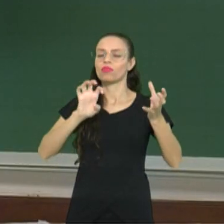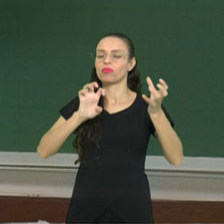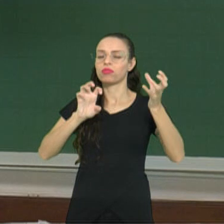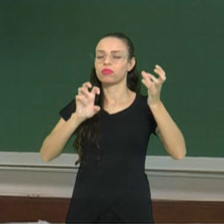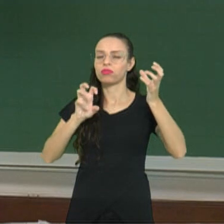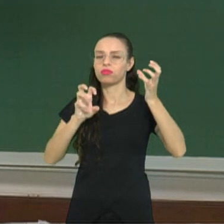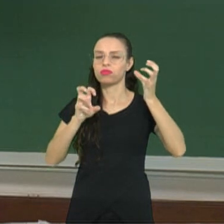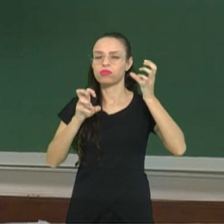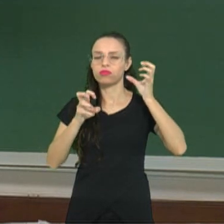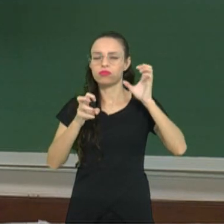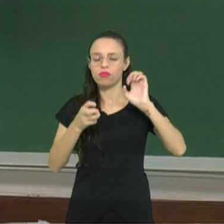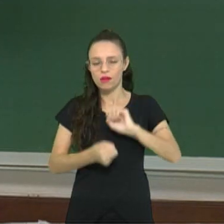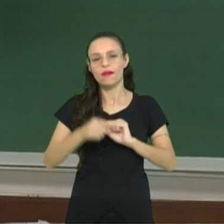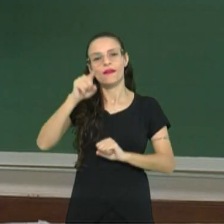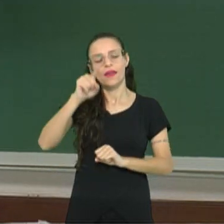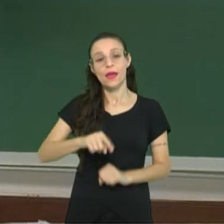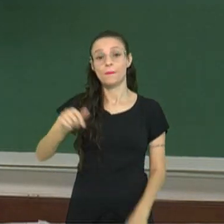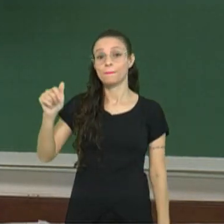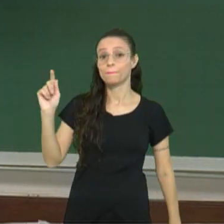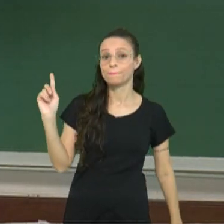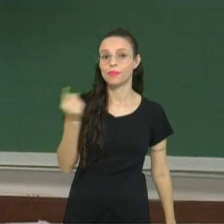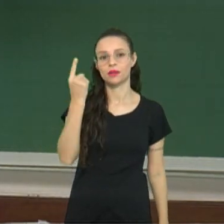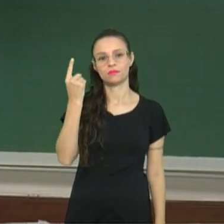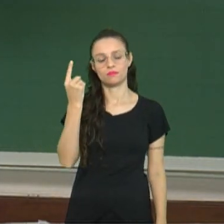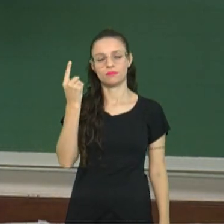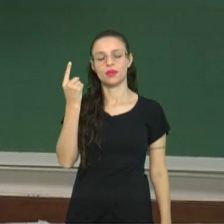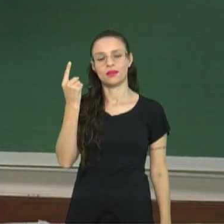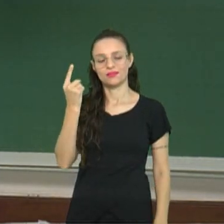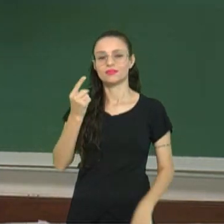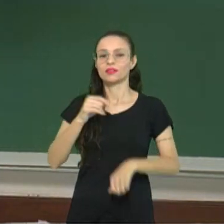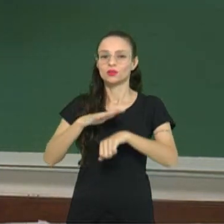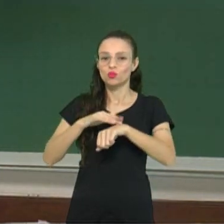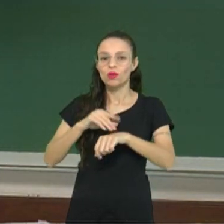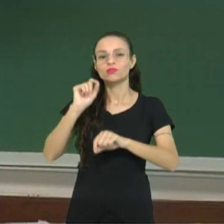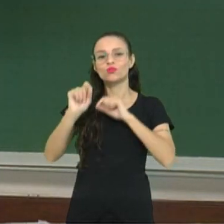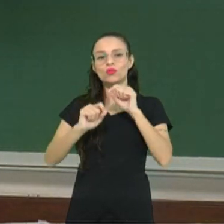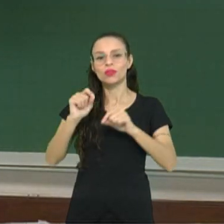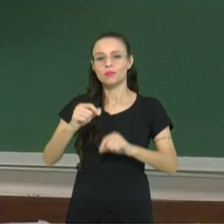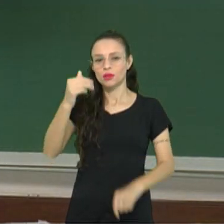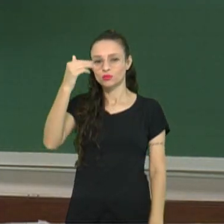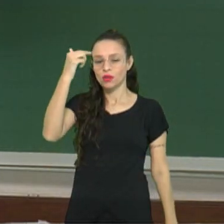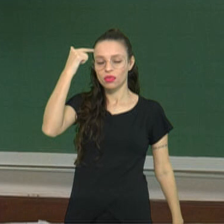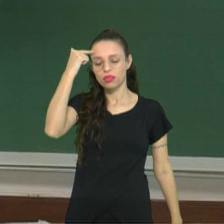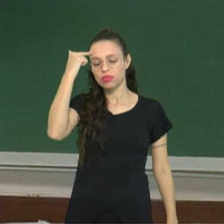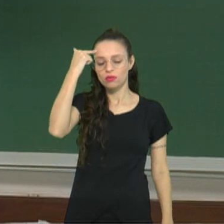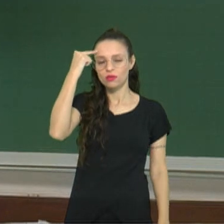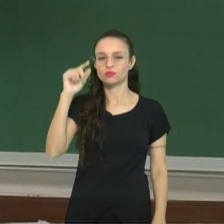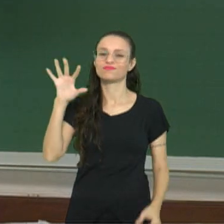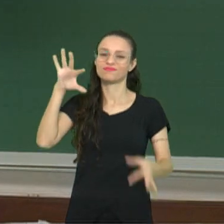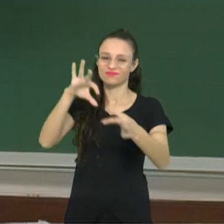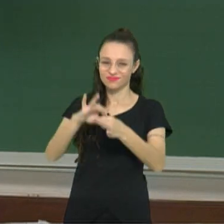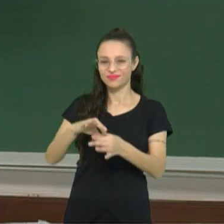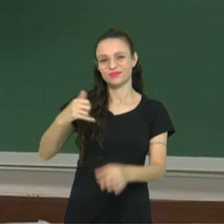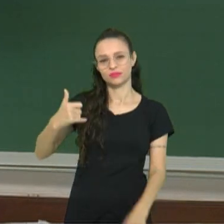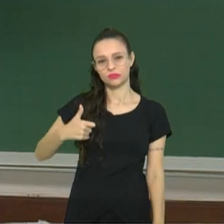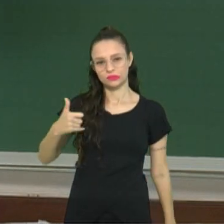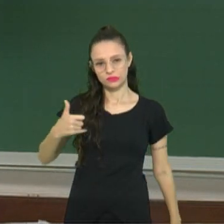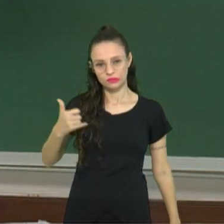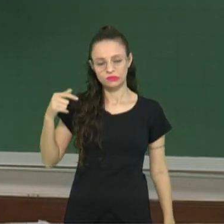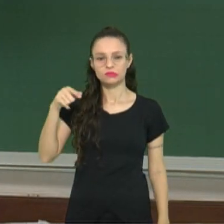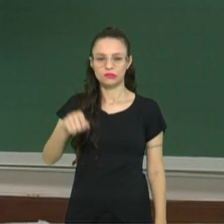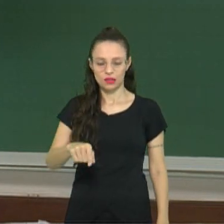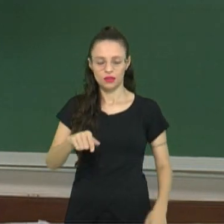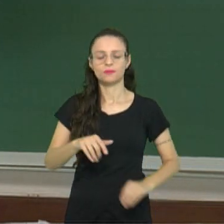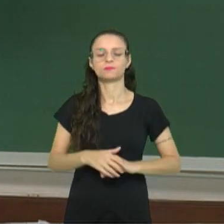Essa doença é considerada a primeira causa da demência senil, ou seja, senil relacionada à idade, ou seja, uma das primeiras causas